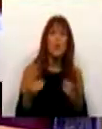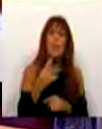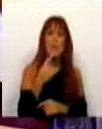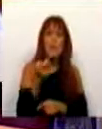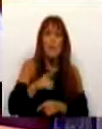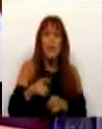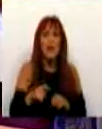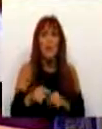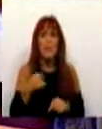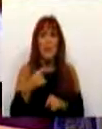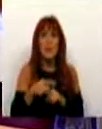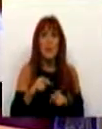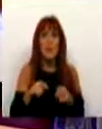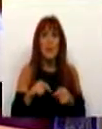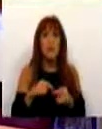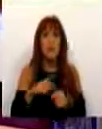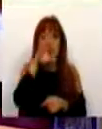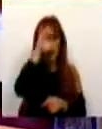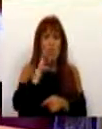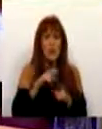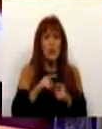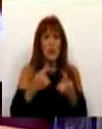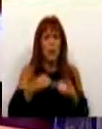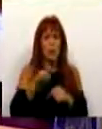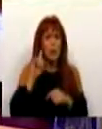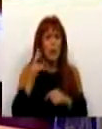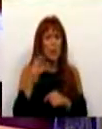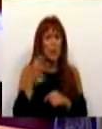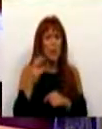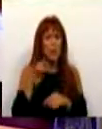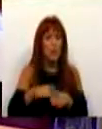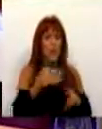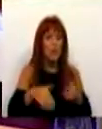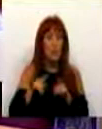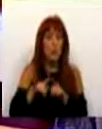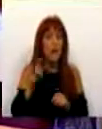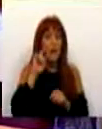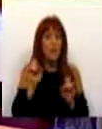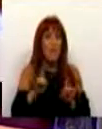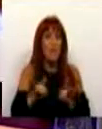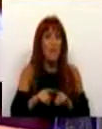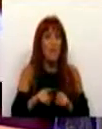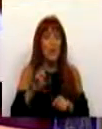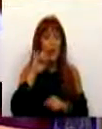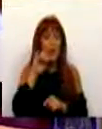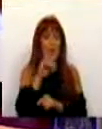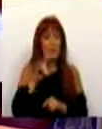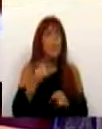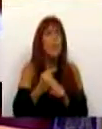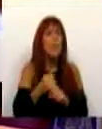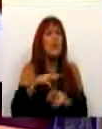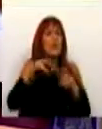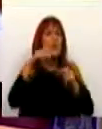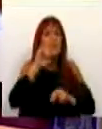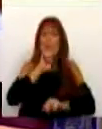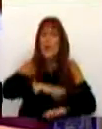perguntar também, tendo em conta a resolução do Conselho de Ministros de dia 30 de outubro, sobre a estratégia preventiva para a proteção civil, qual o papel que os